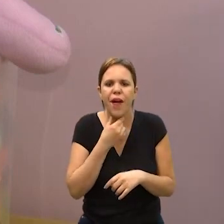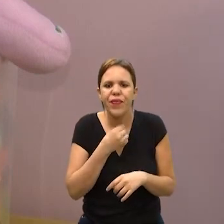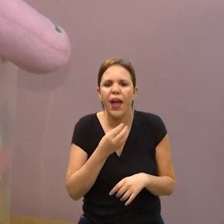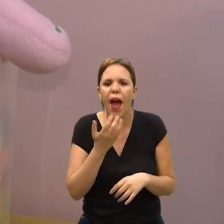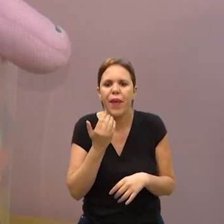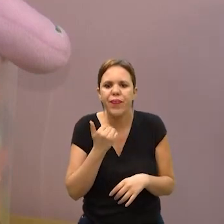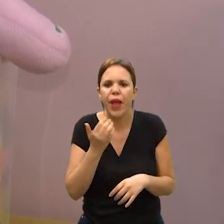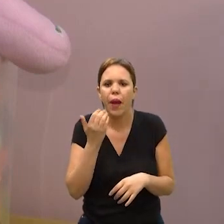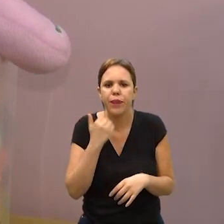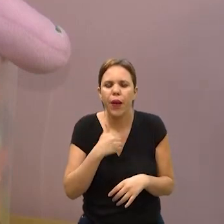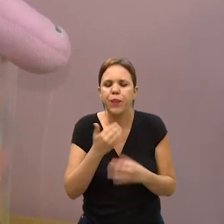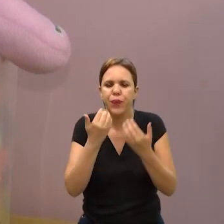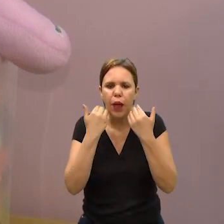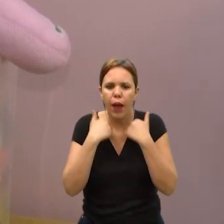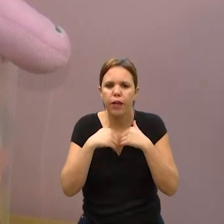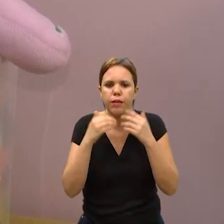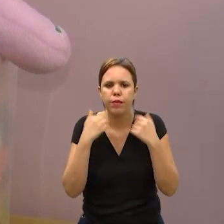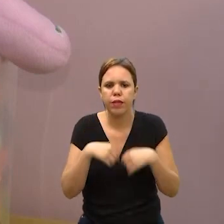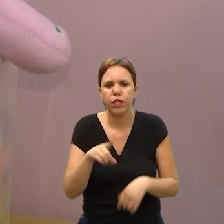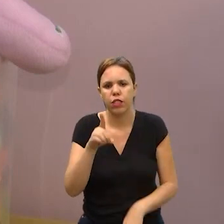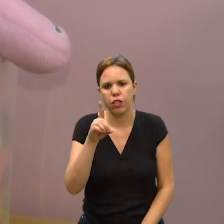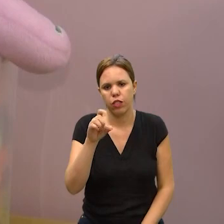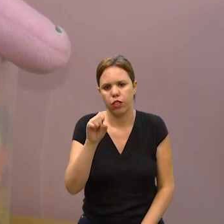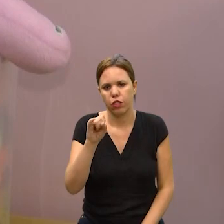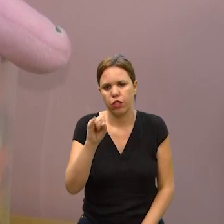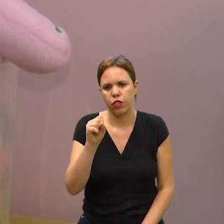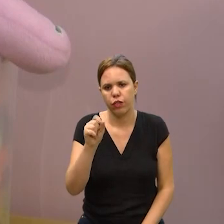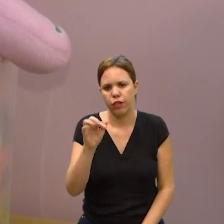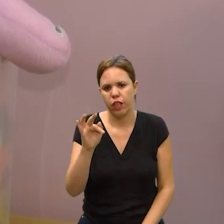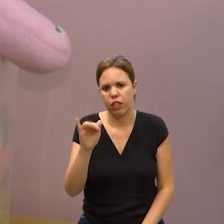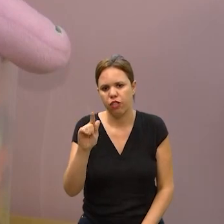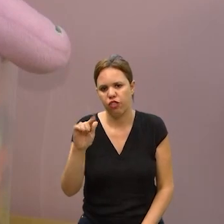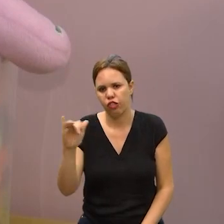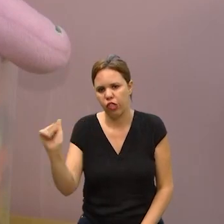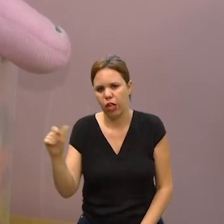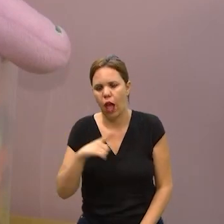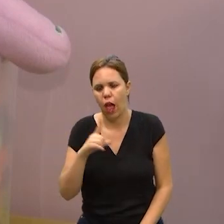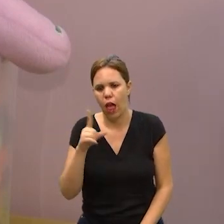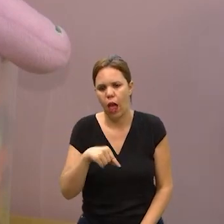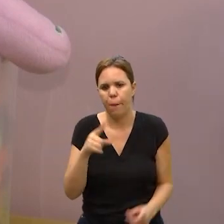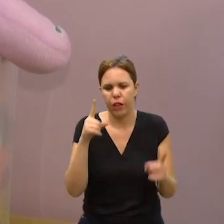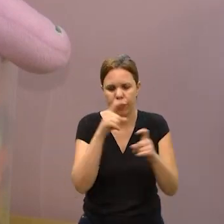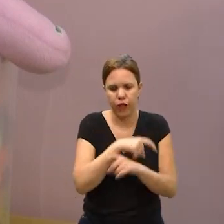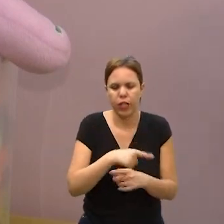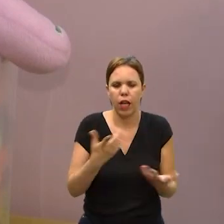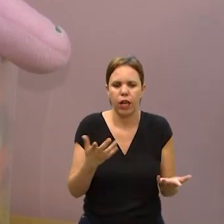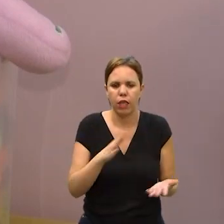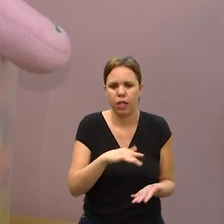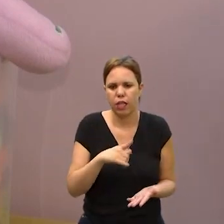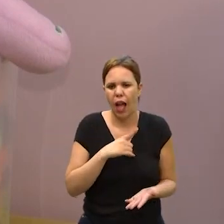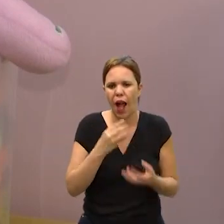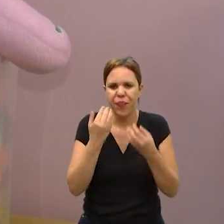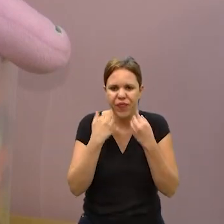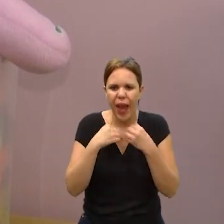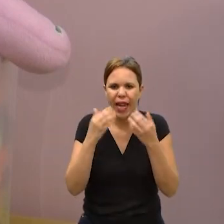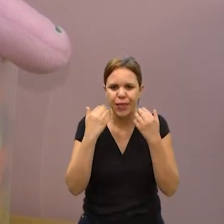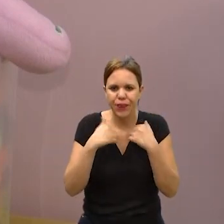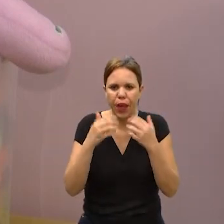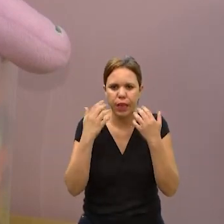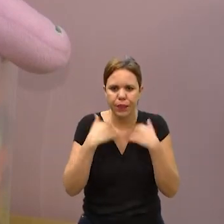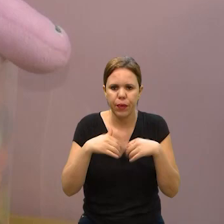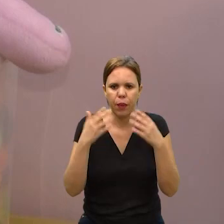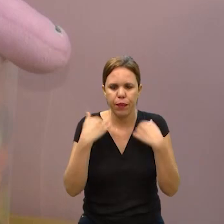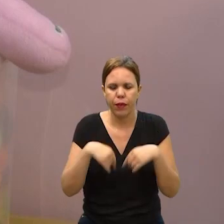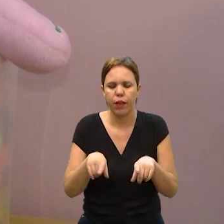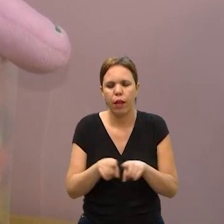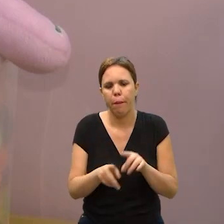de deglutição, que é chamado de disfagia, que é uma dificuldade que a criança tem para mastigar, para